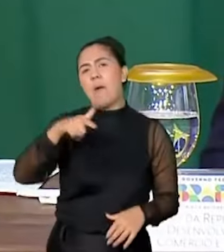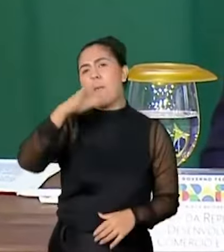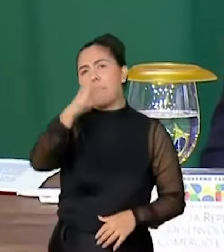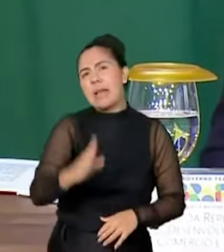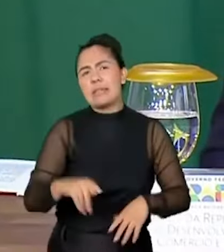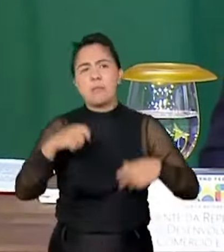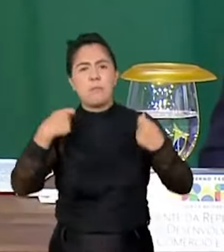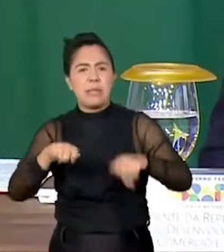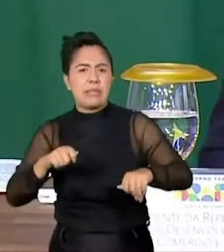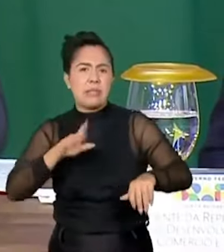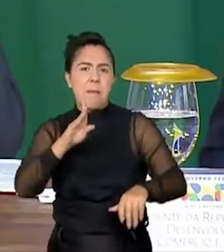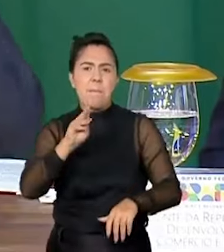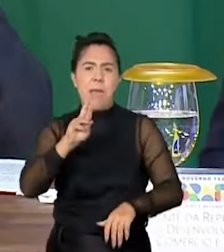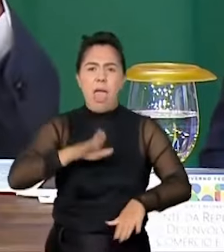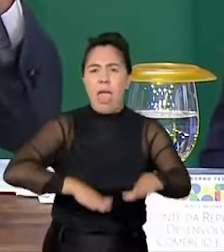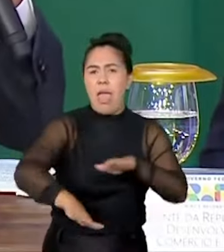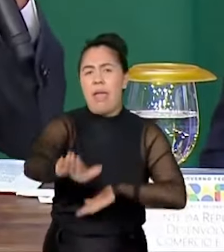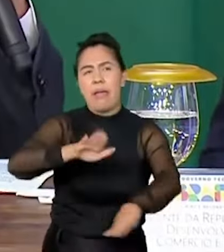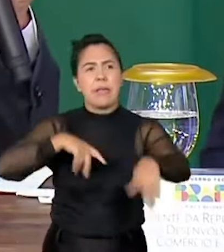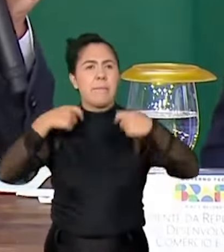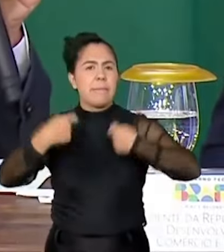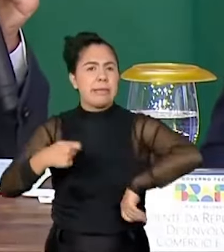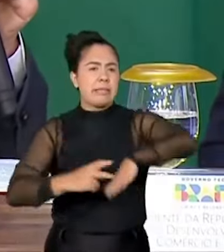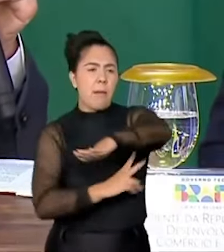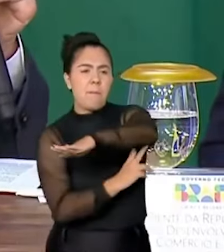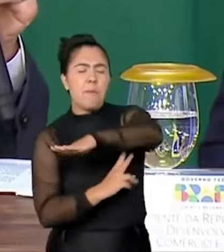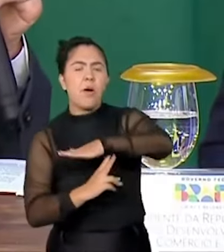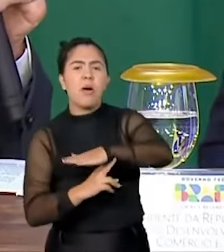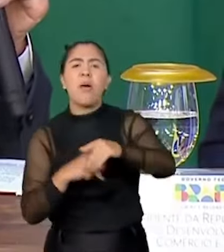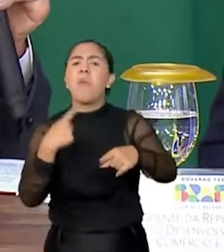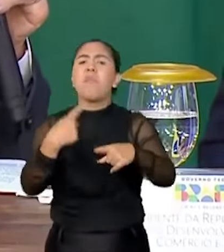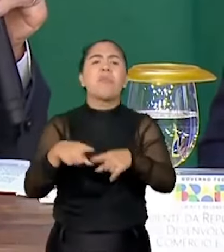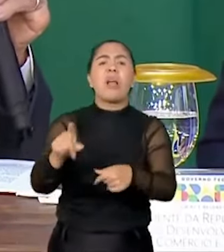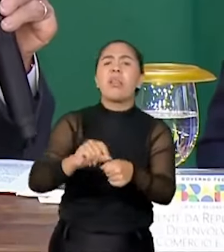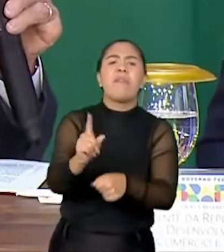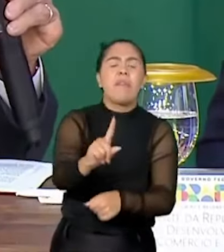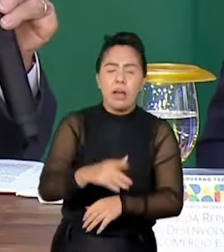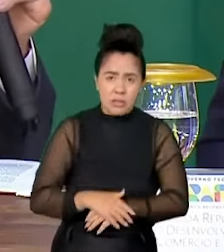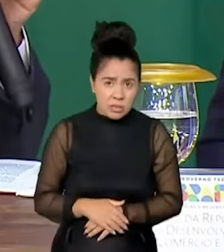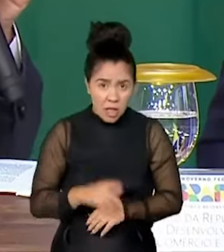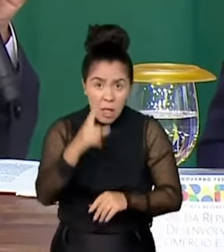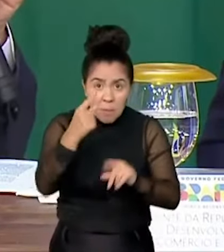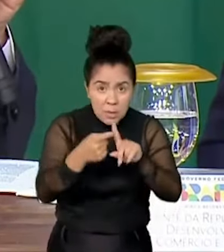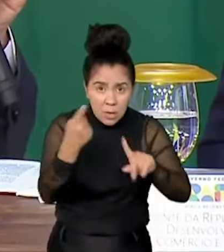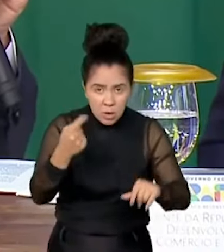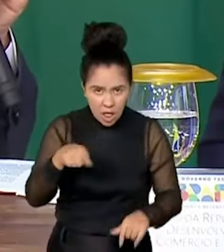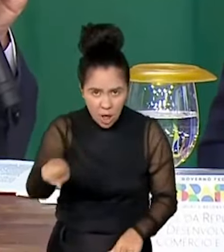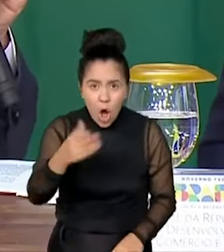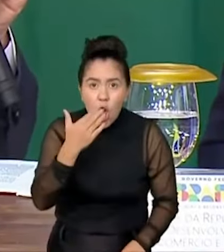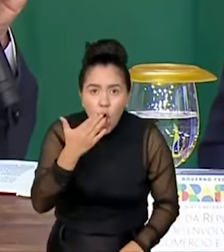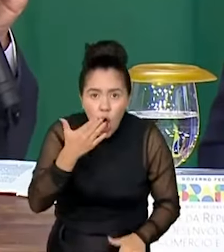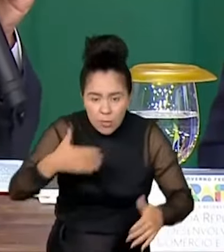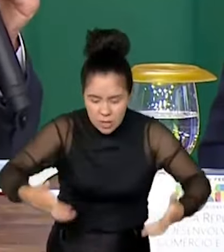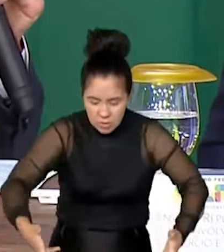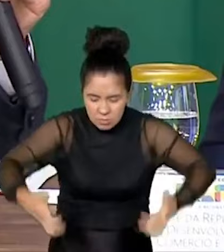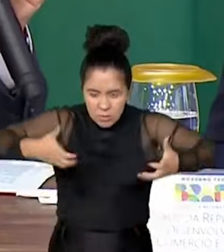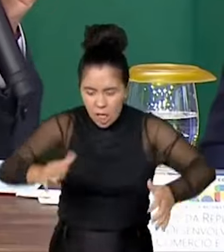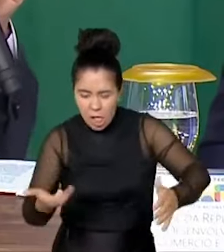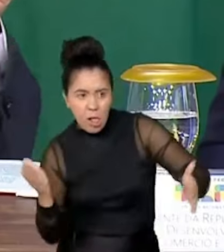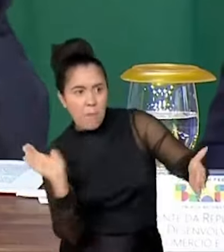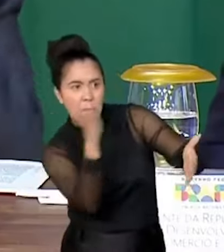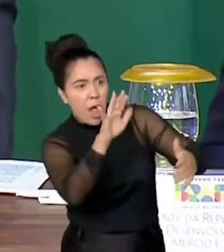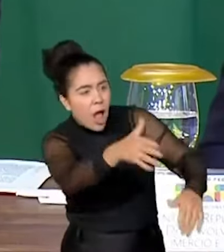o Brasil está precisando de ponte, por que, que o Lula não faz isso primeiro? Eu não fiz primeiro porque o povo não come cimento. O povo